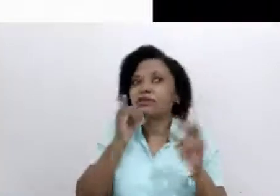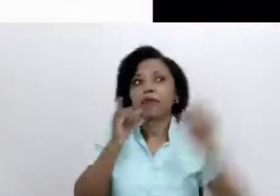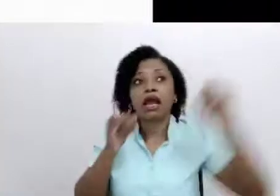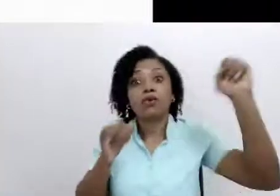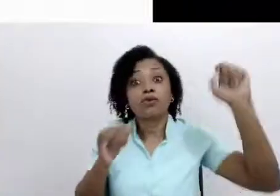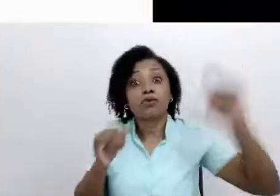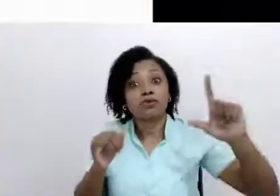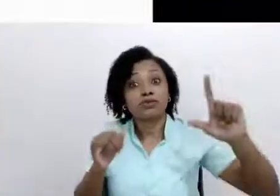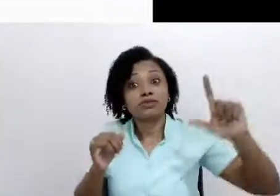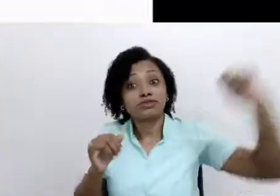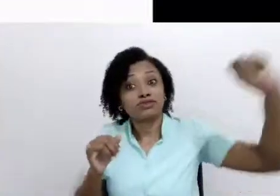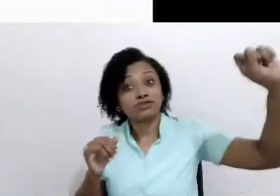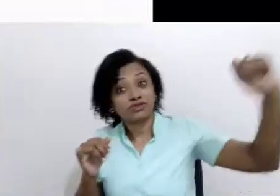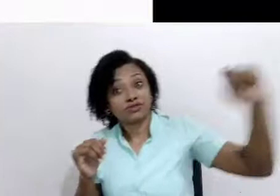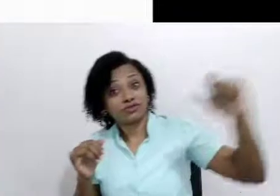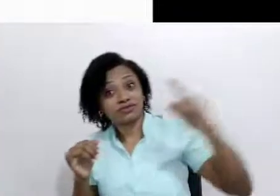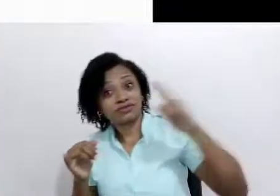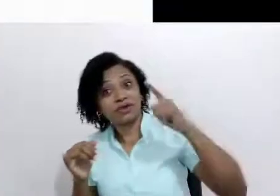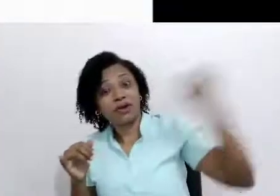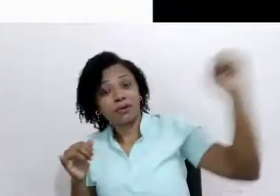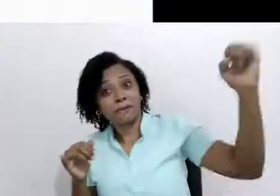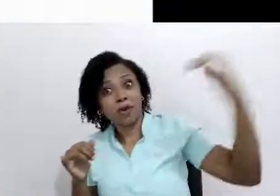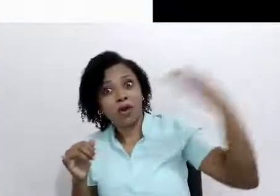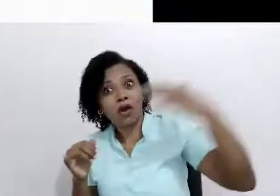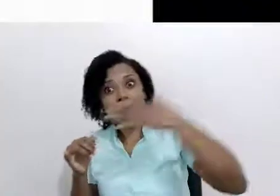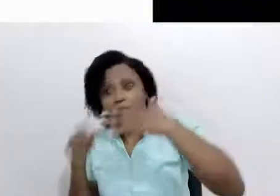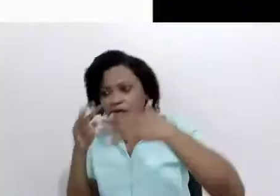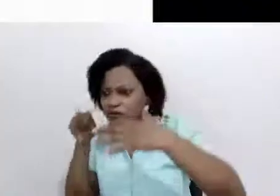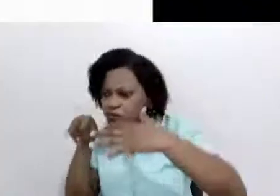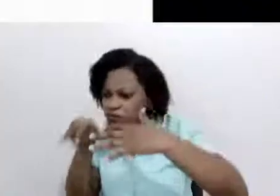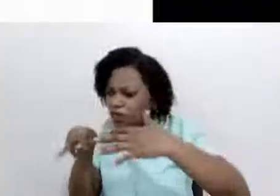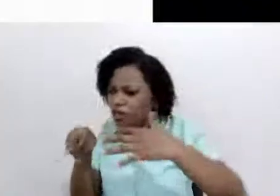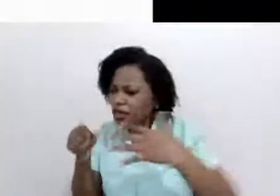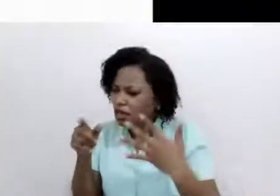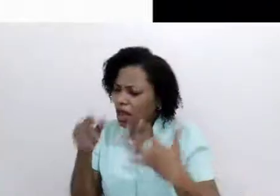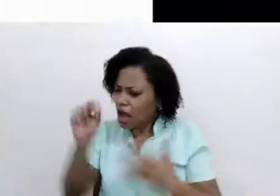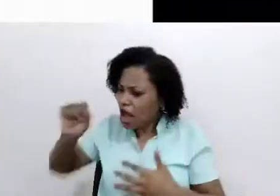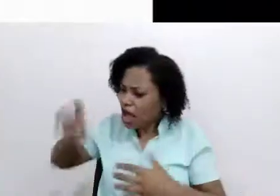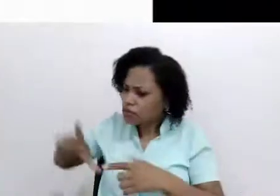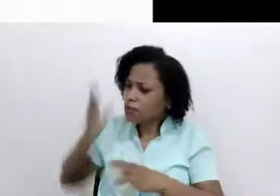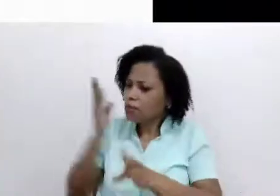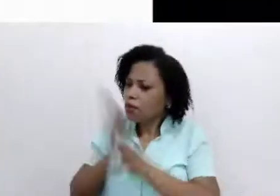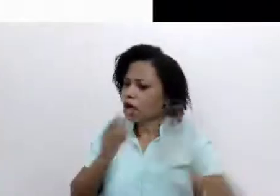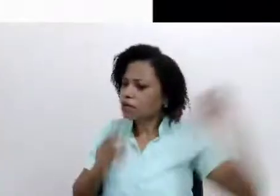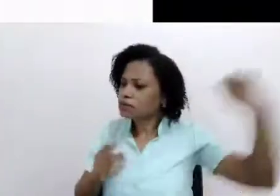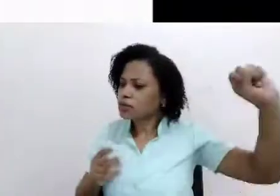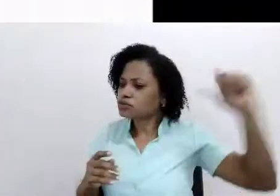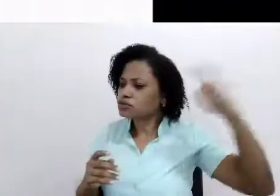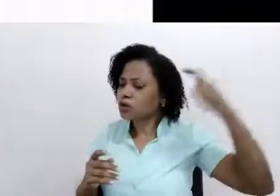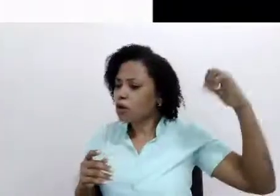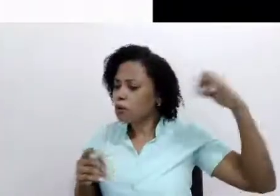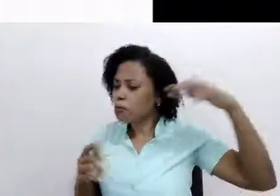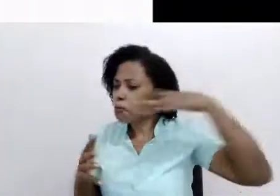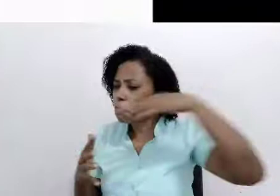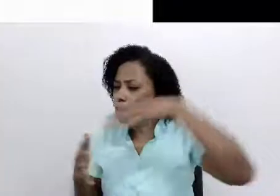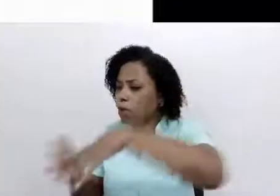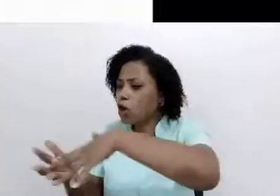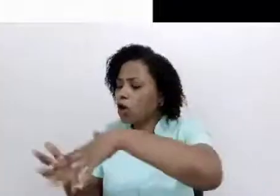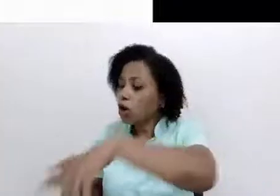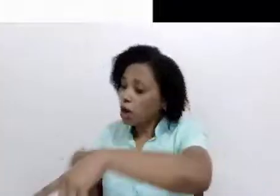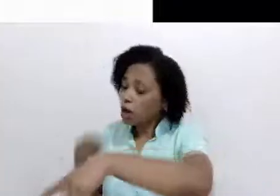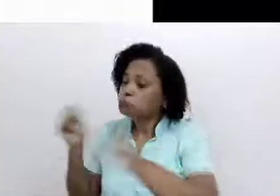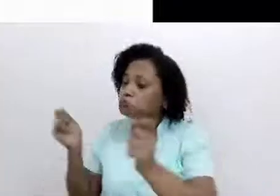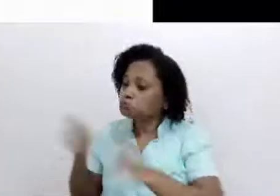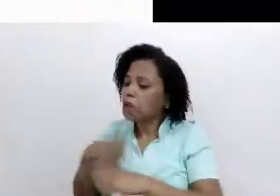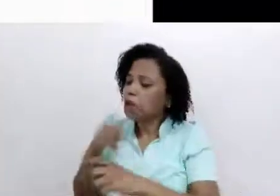a luz do sol, por exemplo. Um objeto vai ser azul porque ele é iluminado pela luz do sol. A luz do